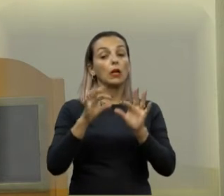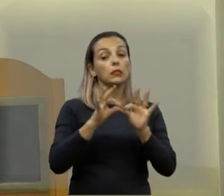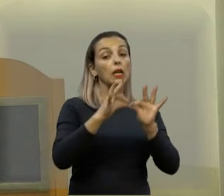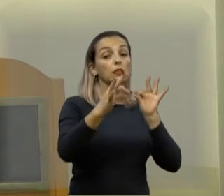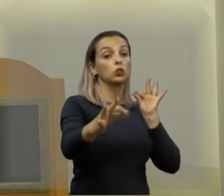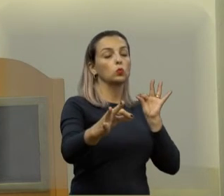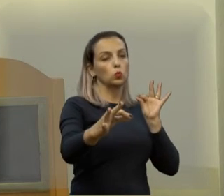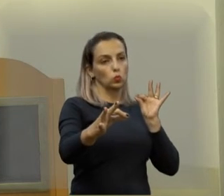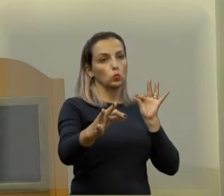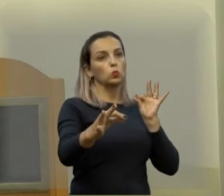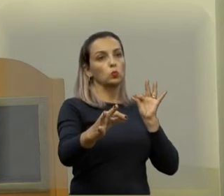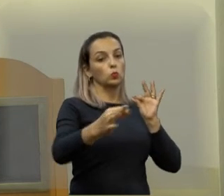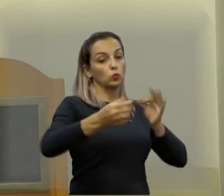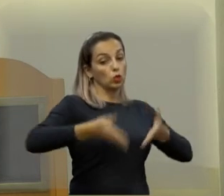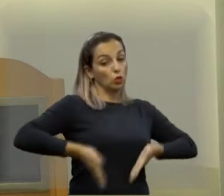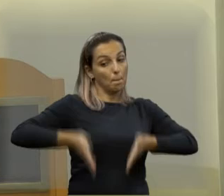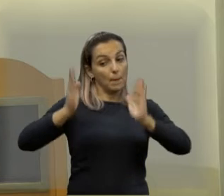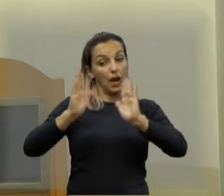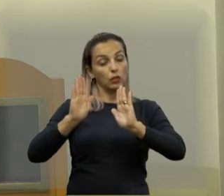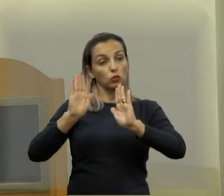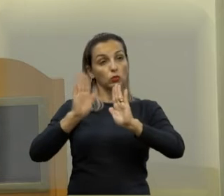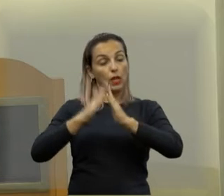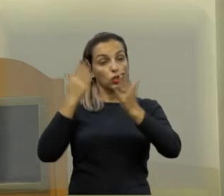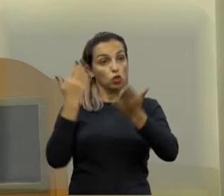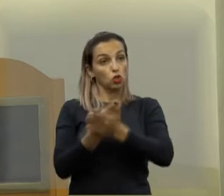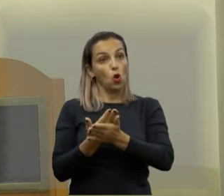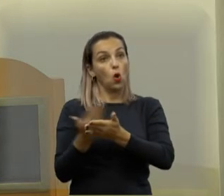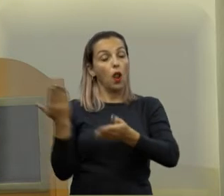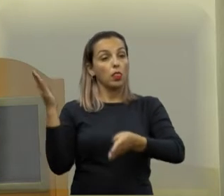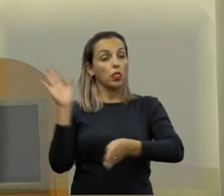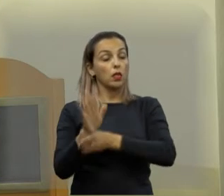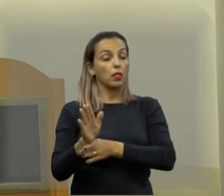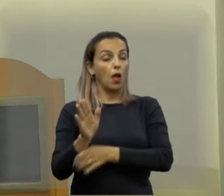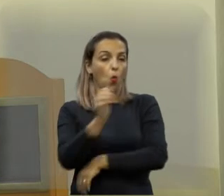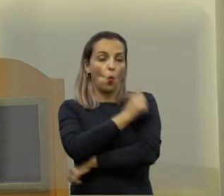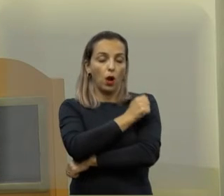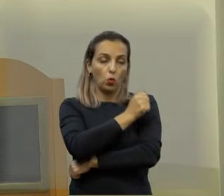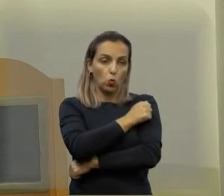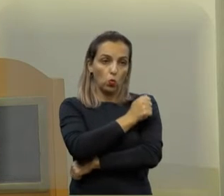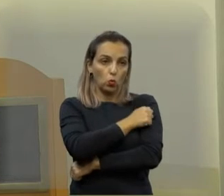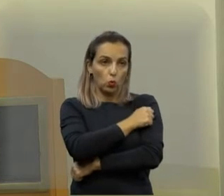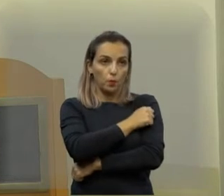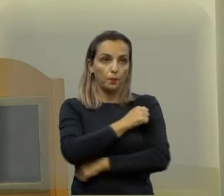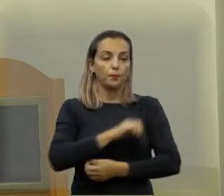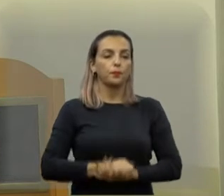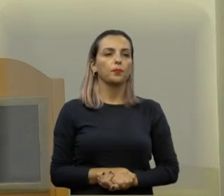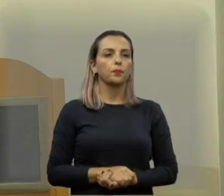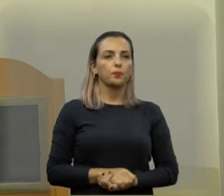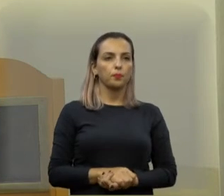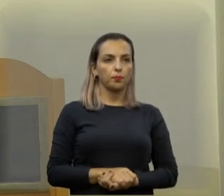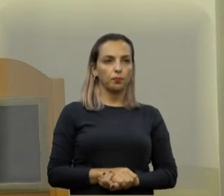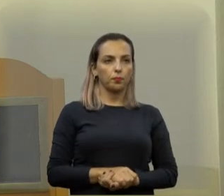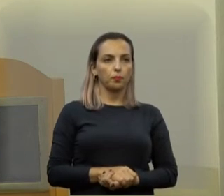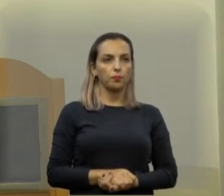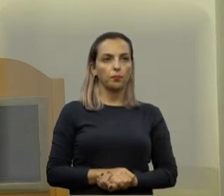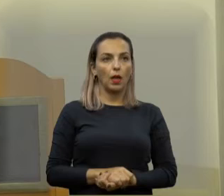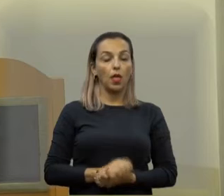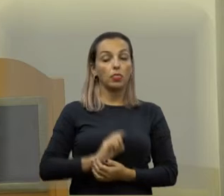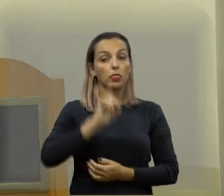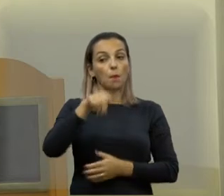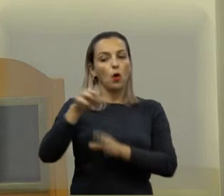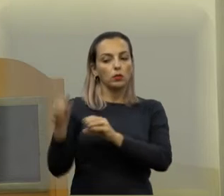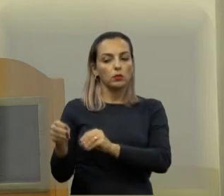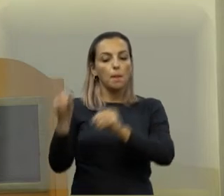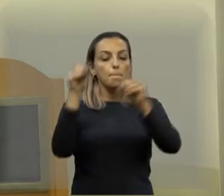desse ponto desse prédio locado para atendimento aos alunos o que vai ser transferido